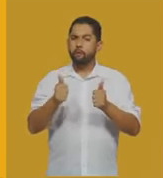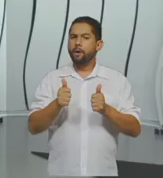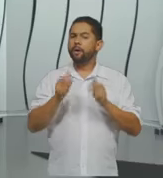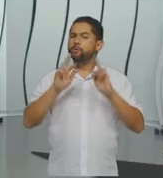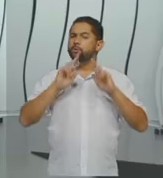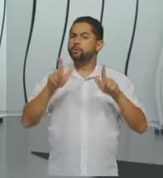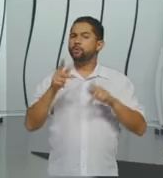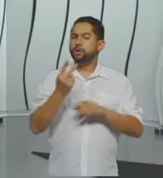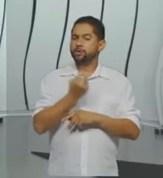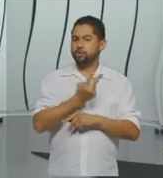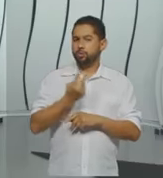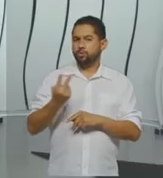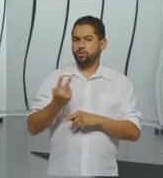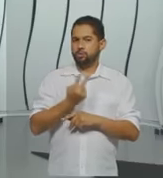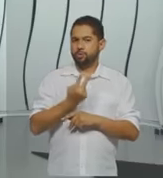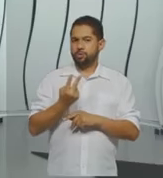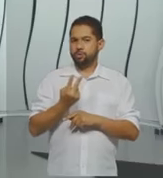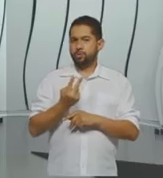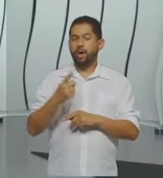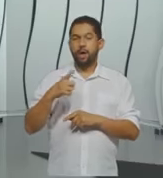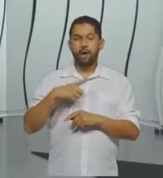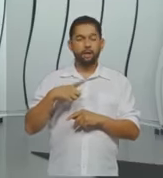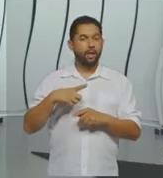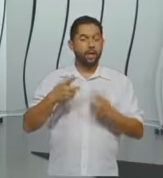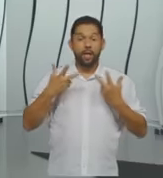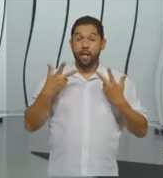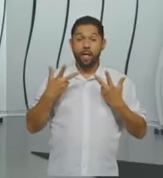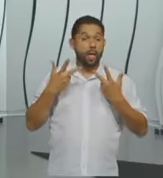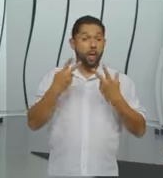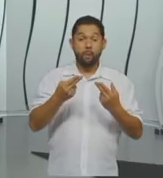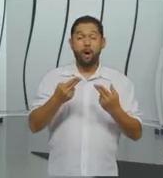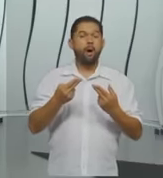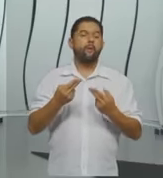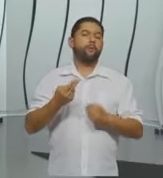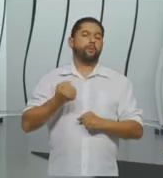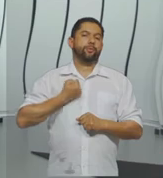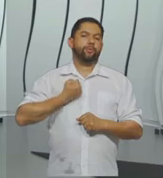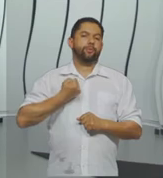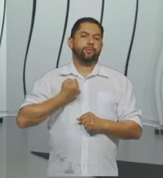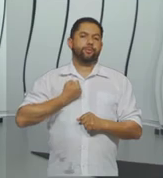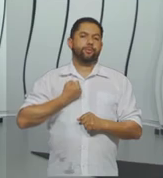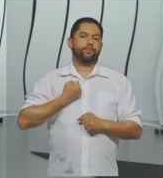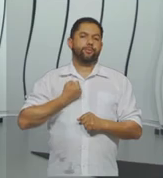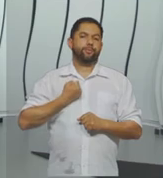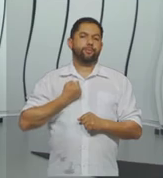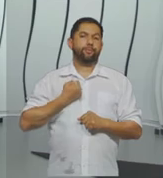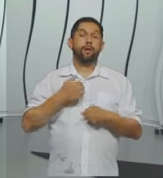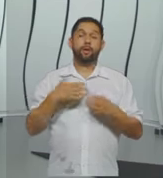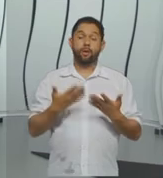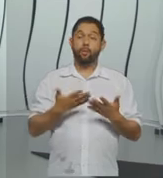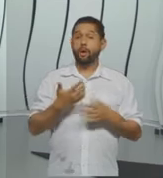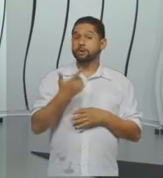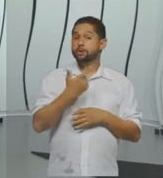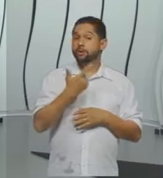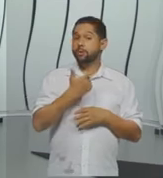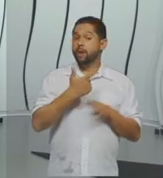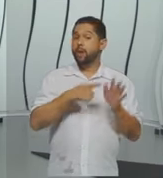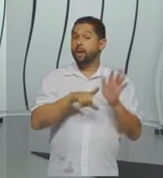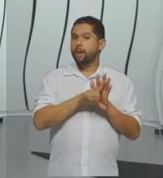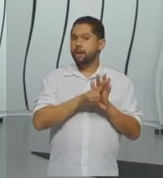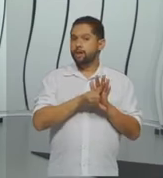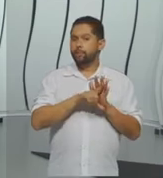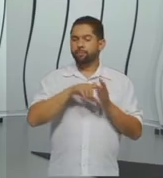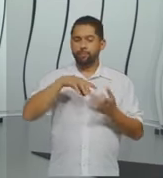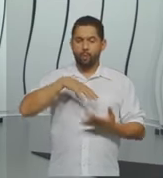outra, elas têm exatamente o mesmo valor numérico. É isso que diz a segunda lei de Kepler, que um